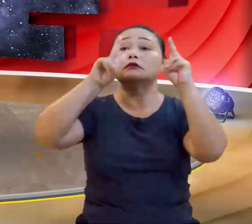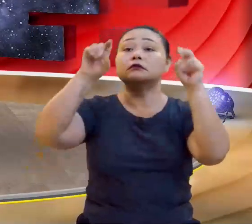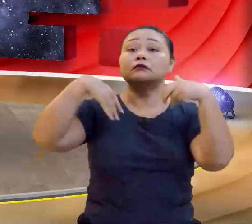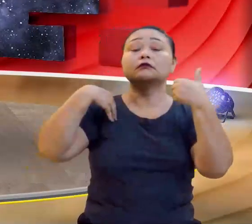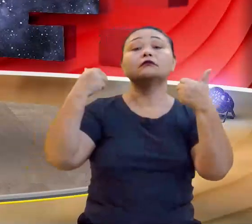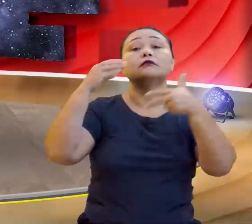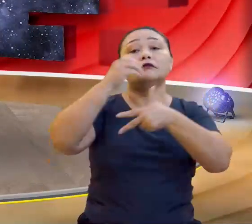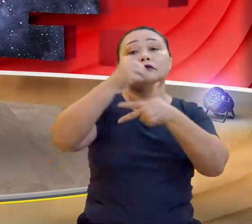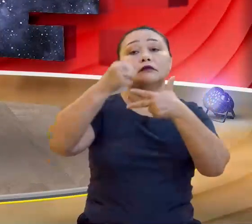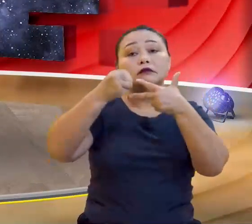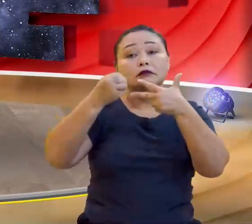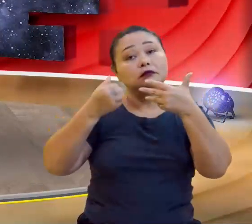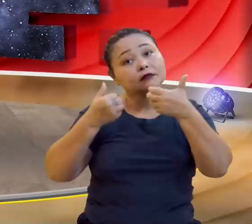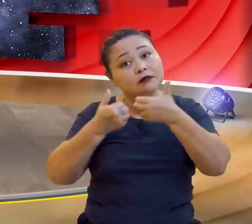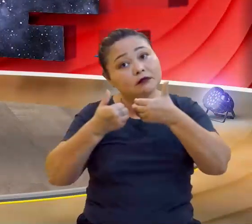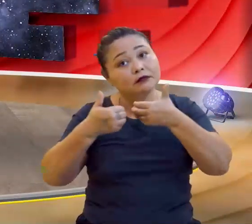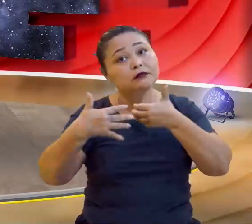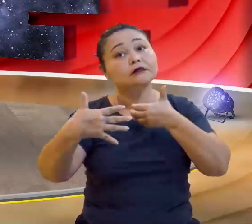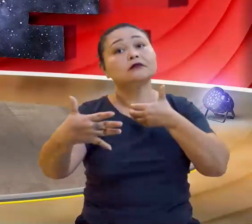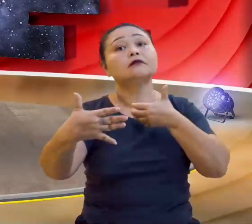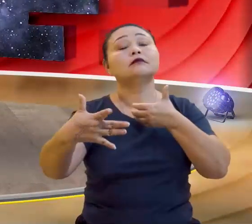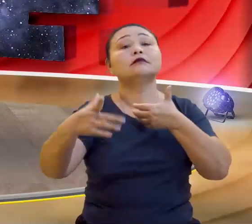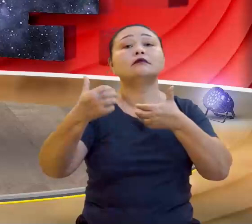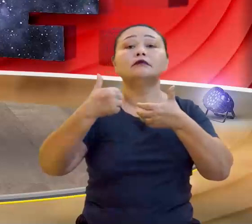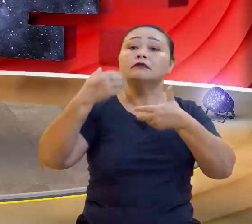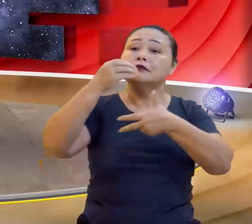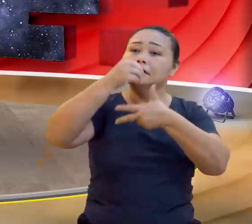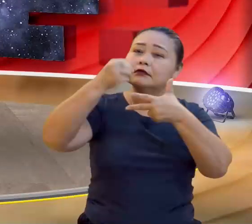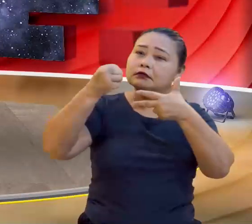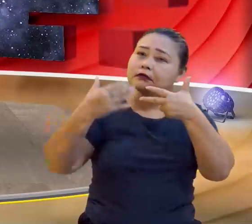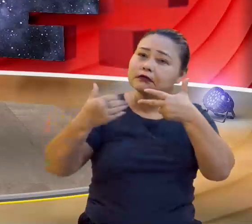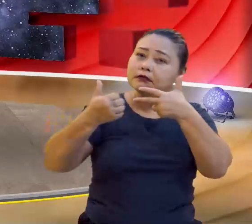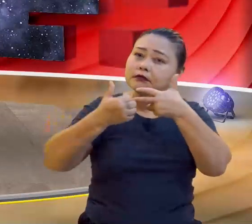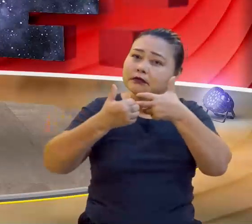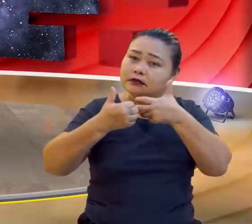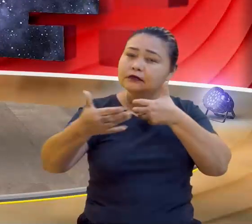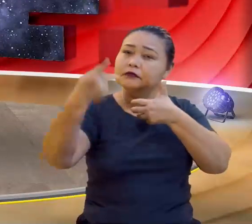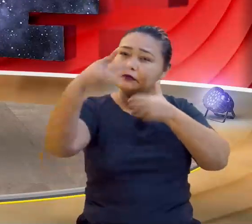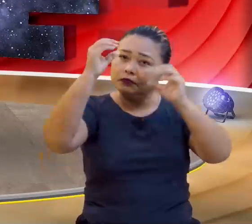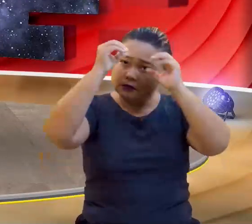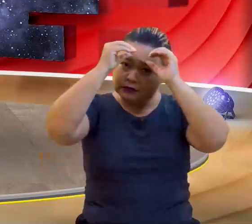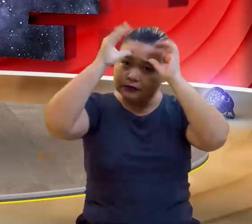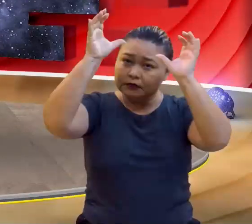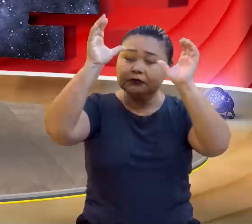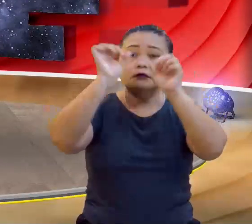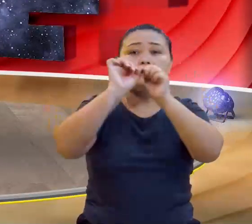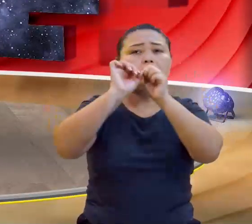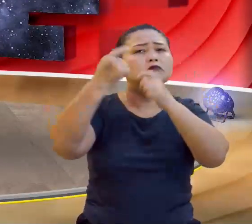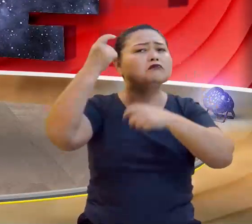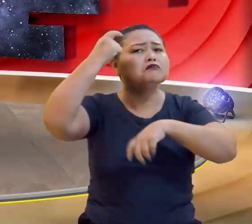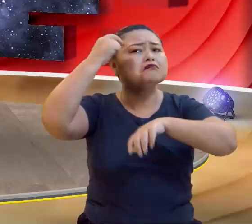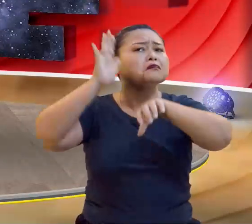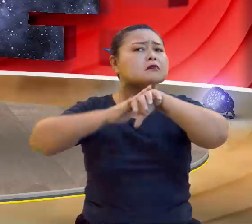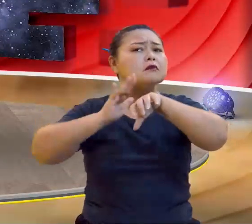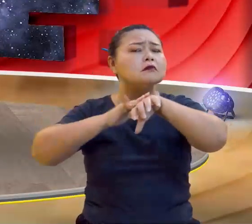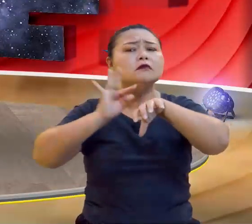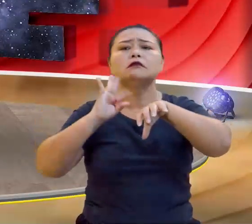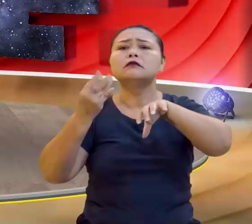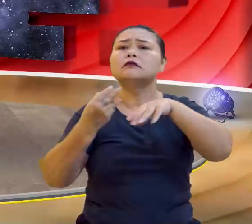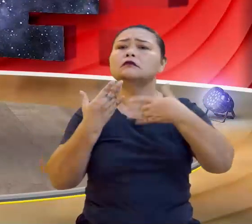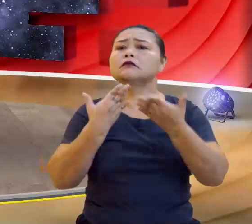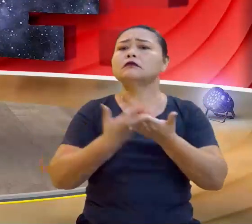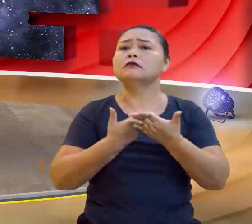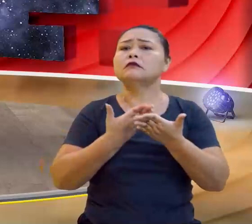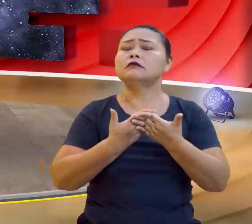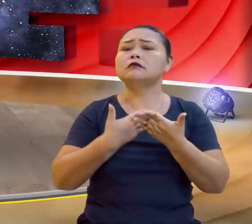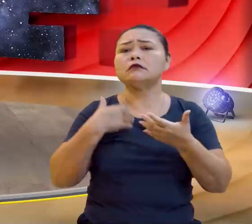Enem ativar, e é assim que a gente quer, ativar o seu conhecimento, ativar aí a sua ideia, né? Tudo que a gente estudou, a gente quer